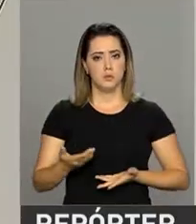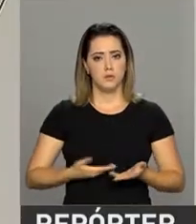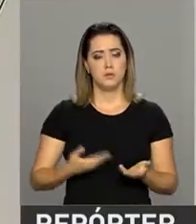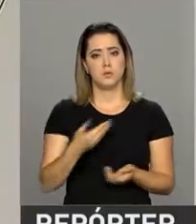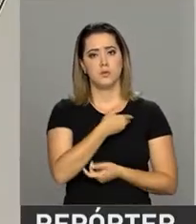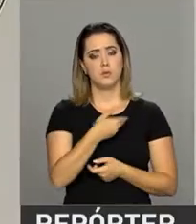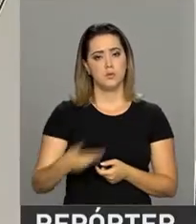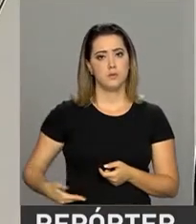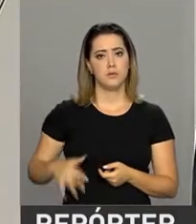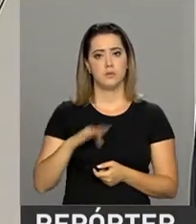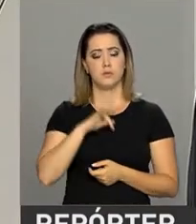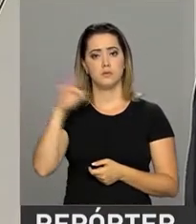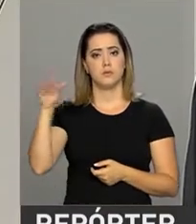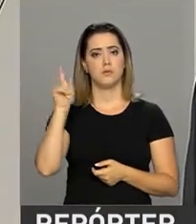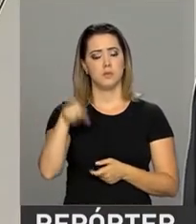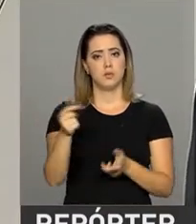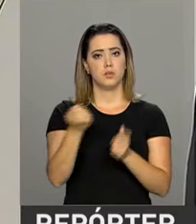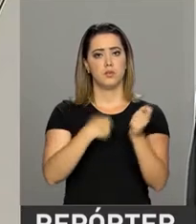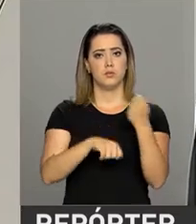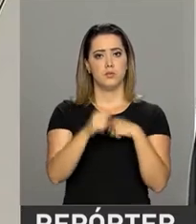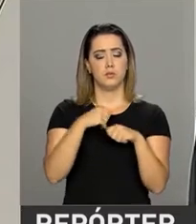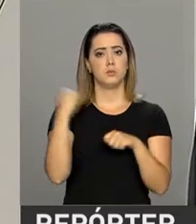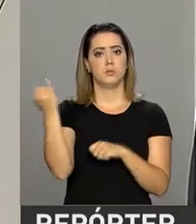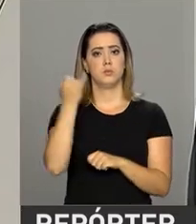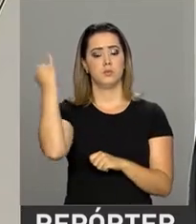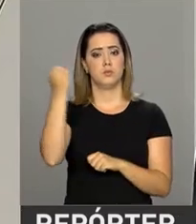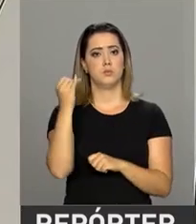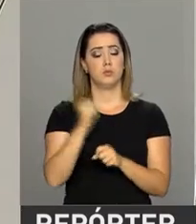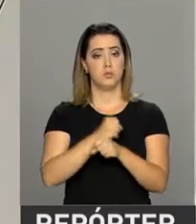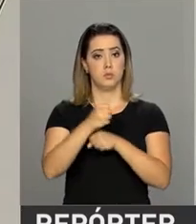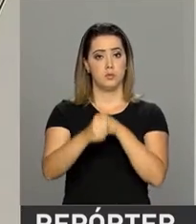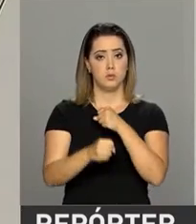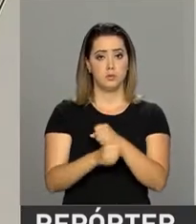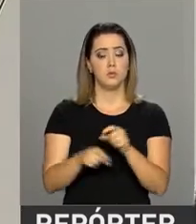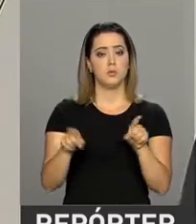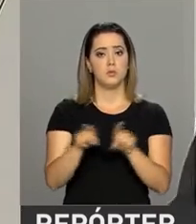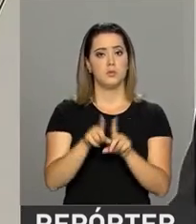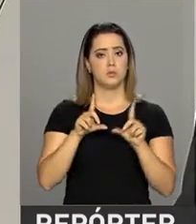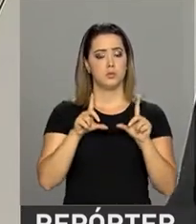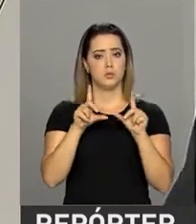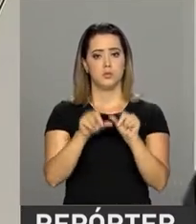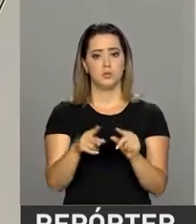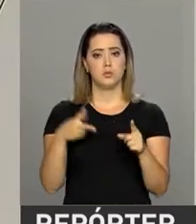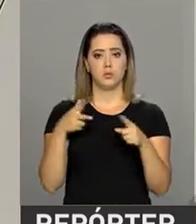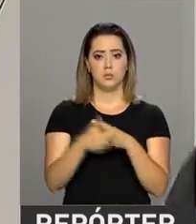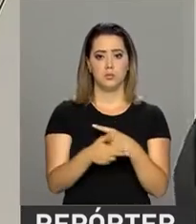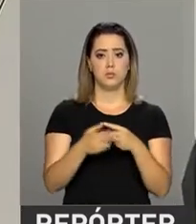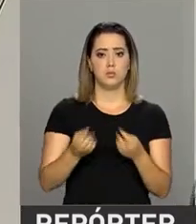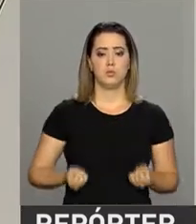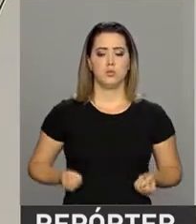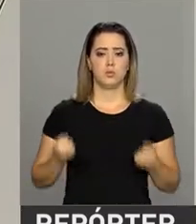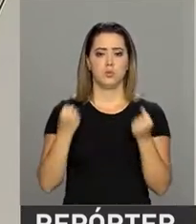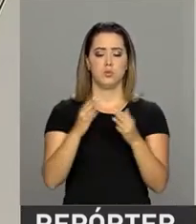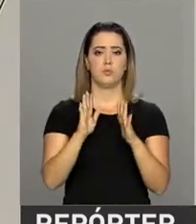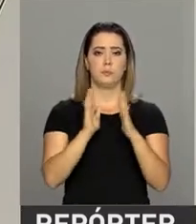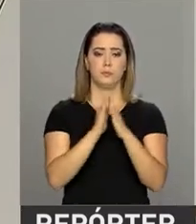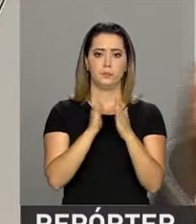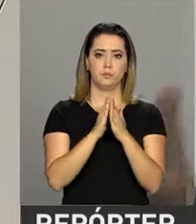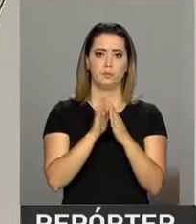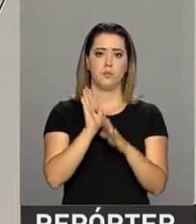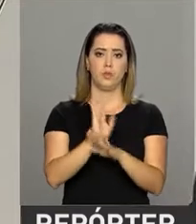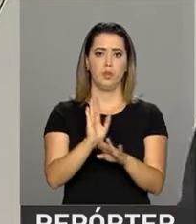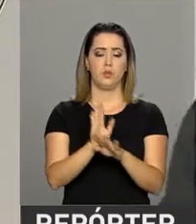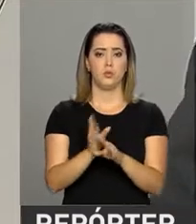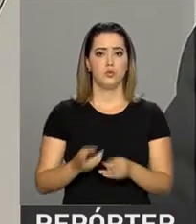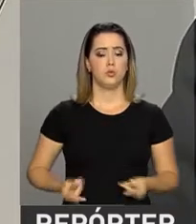economia substanciosa para os que vêm assim como restringimos despesas 16 moradia ajuda